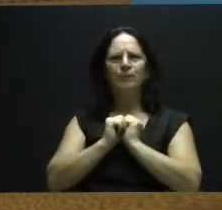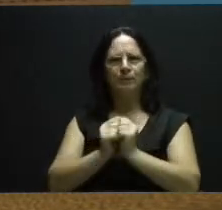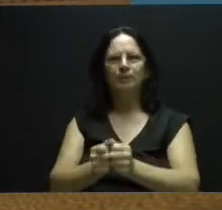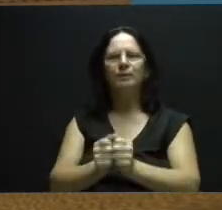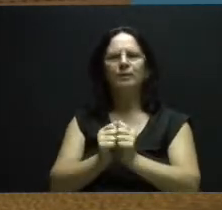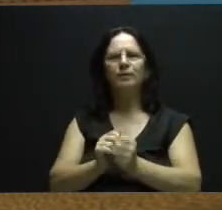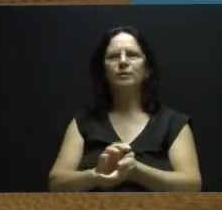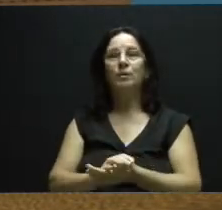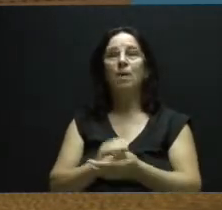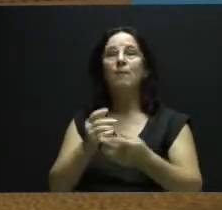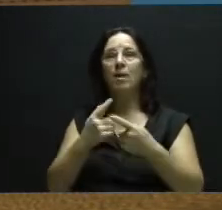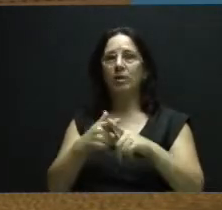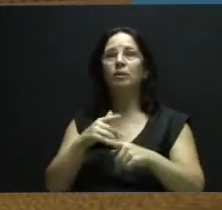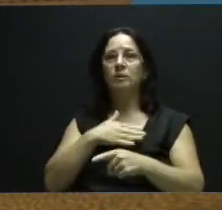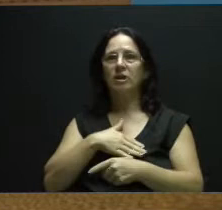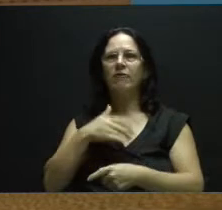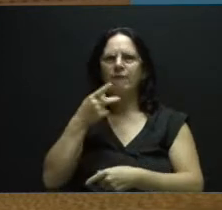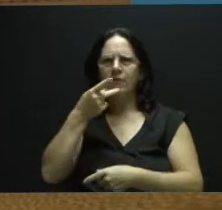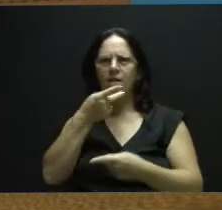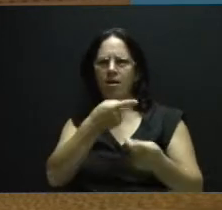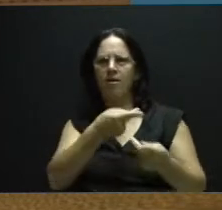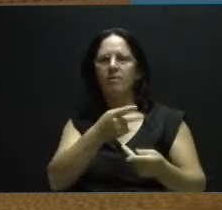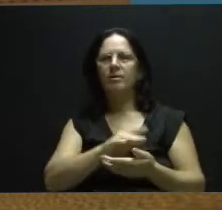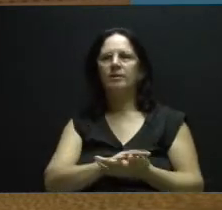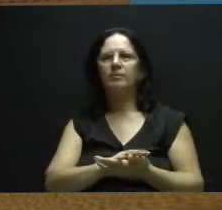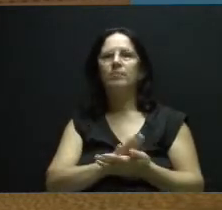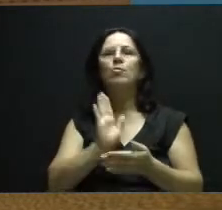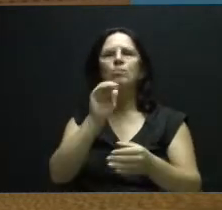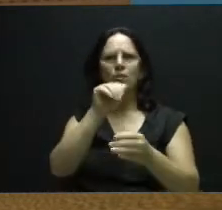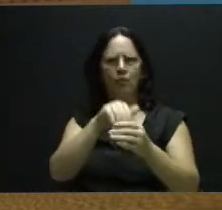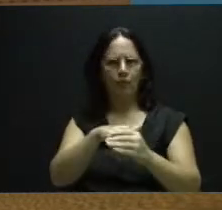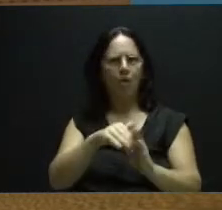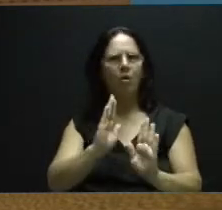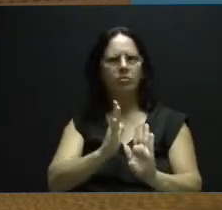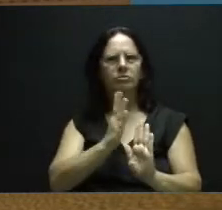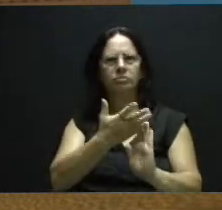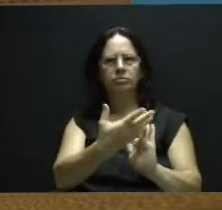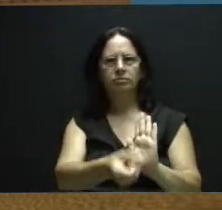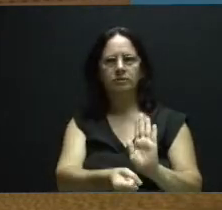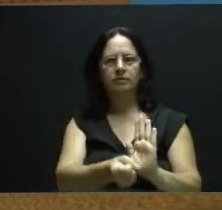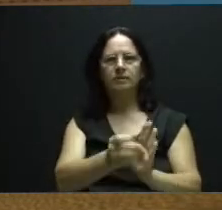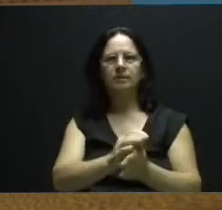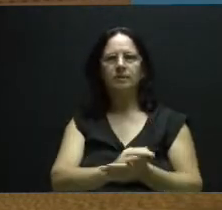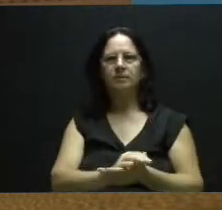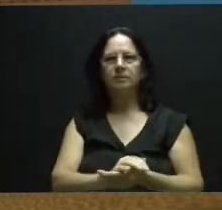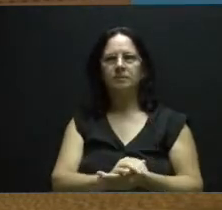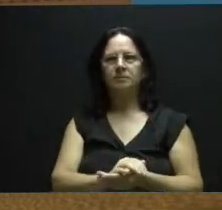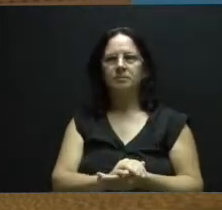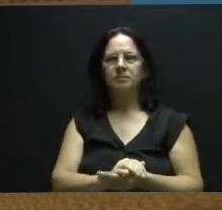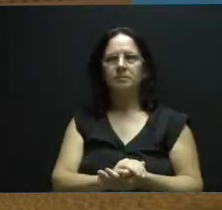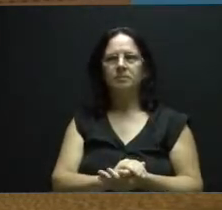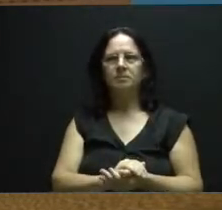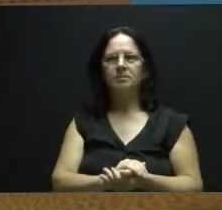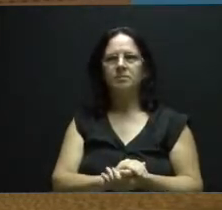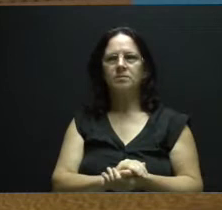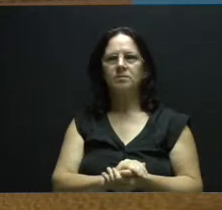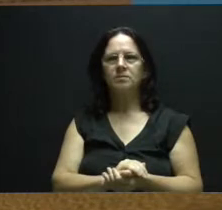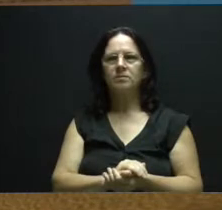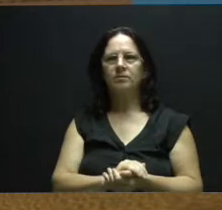mais gosto de falar por vereadores de lana meu voto é favorável a essa a sua propositura mas